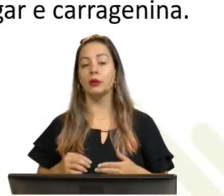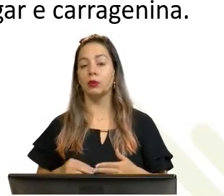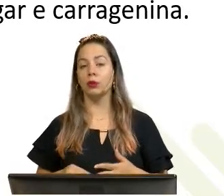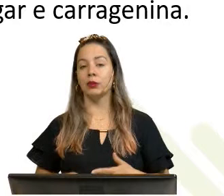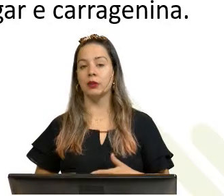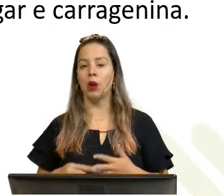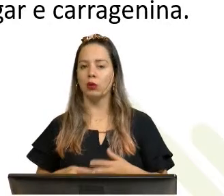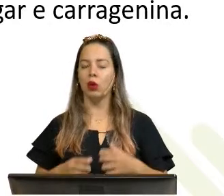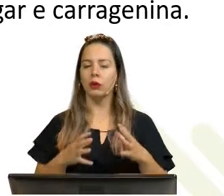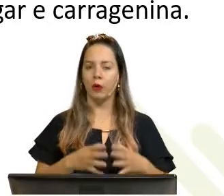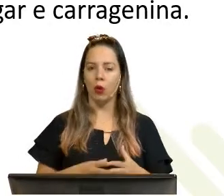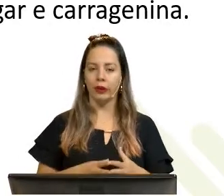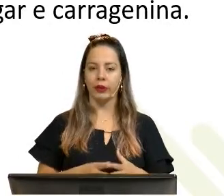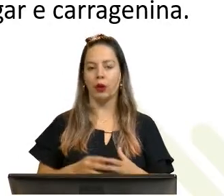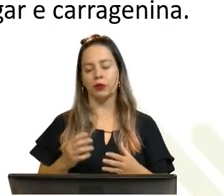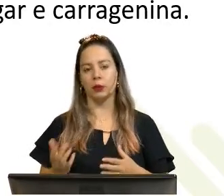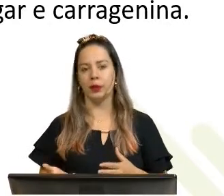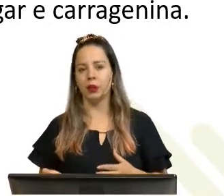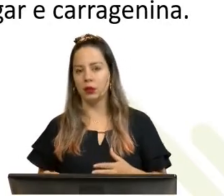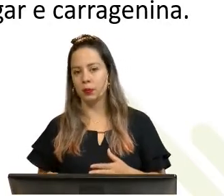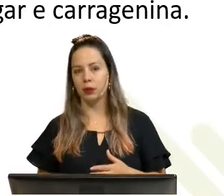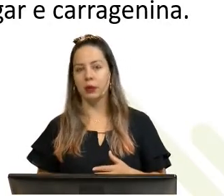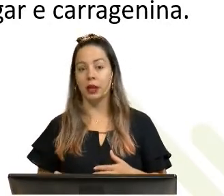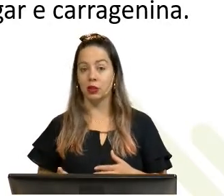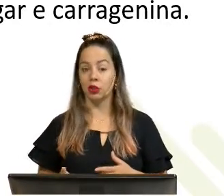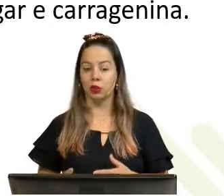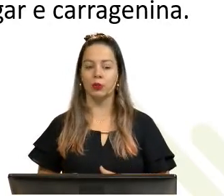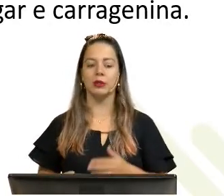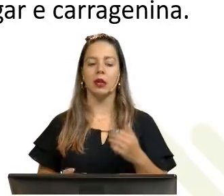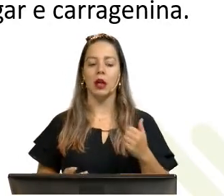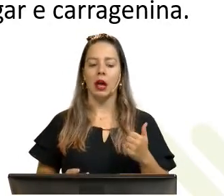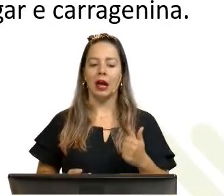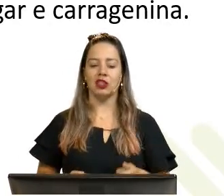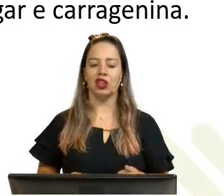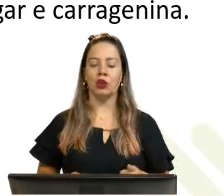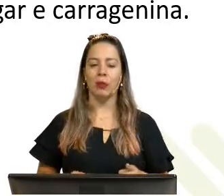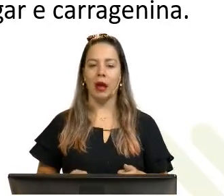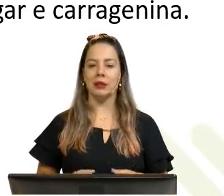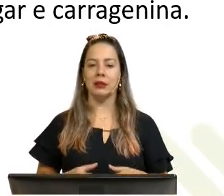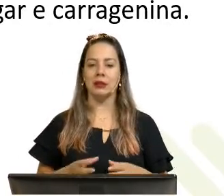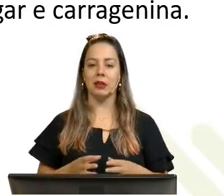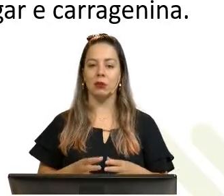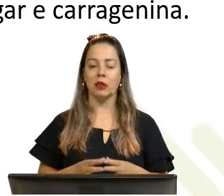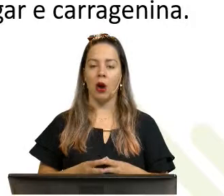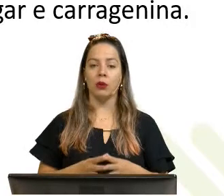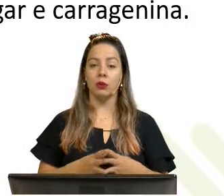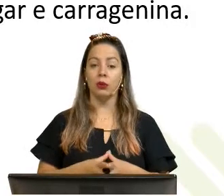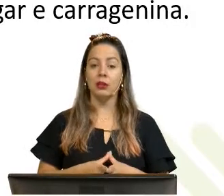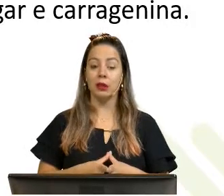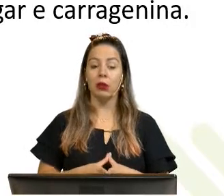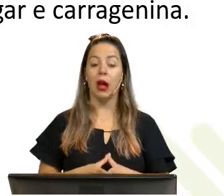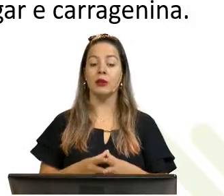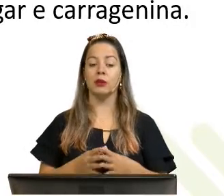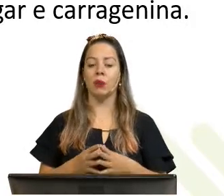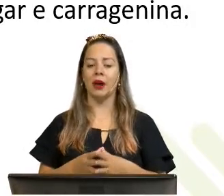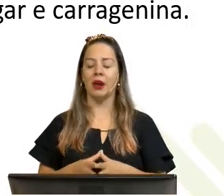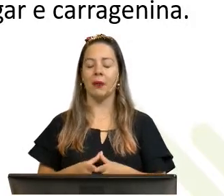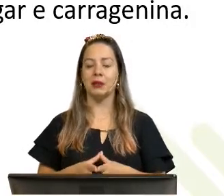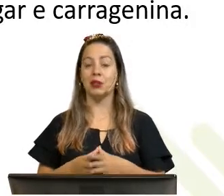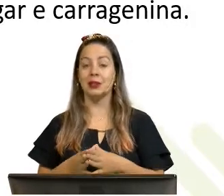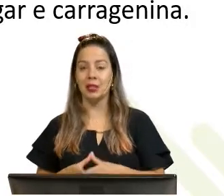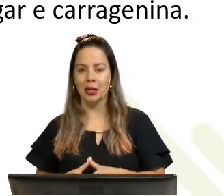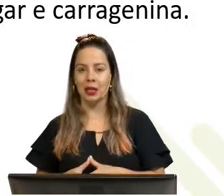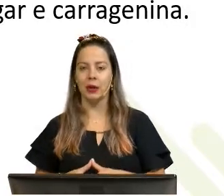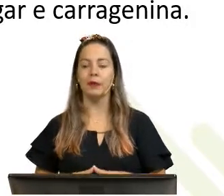com nutrição ao todo foi o heterodoxo dependendo da disponibilidade de luz as diatomáceas são as algas unicelulares com uma